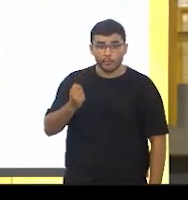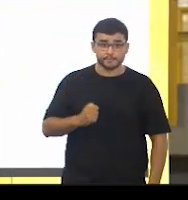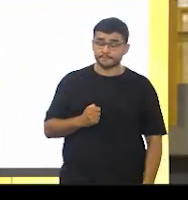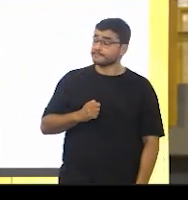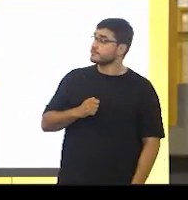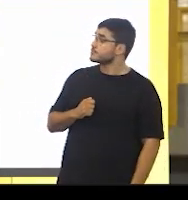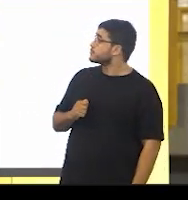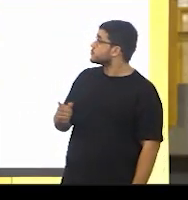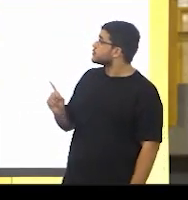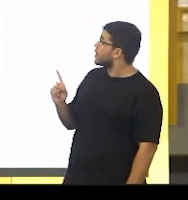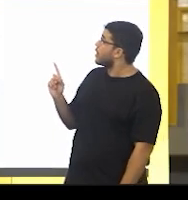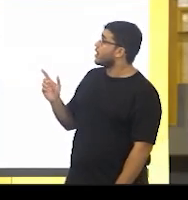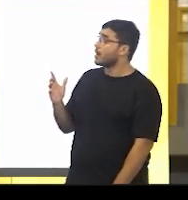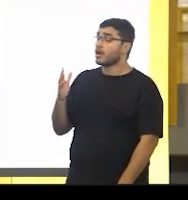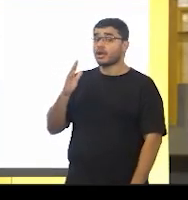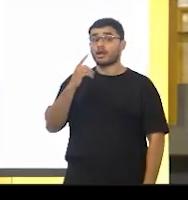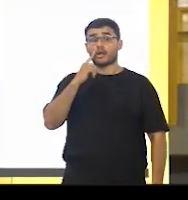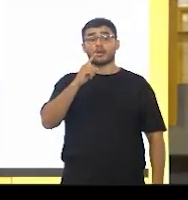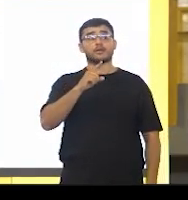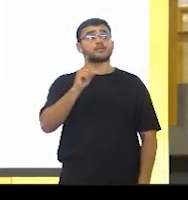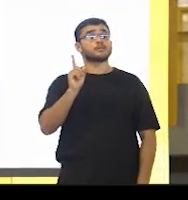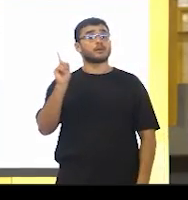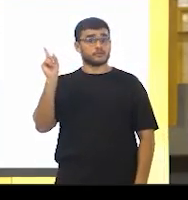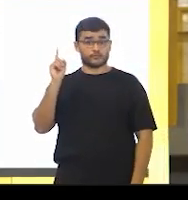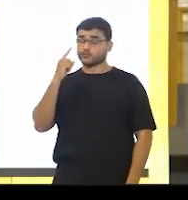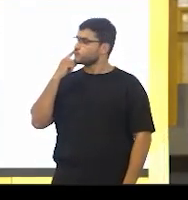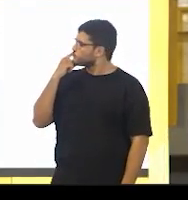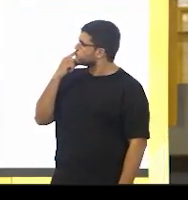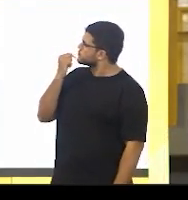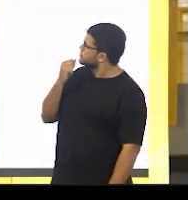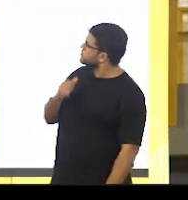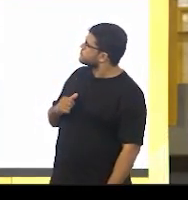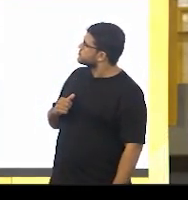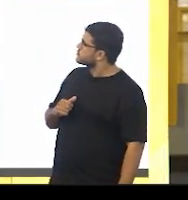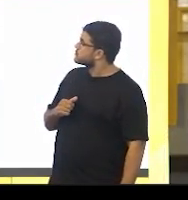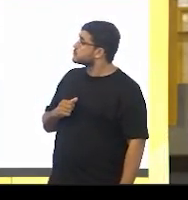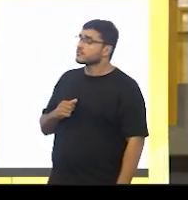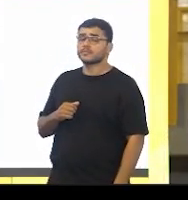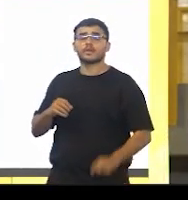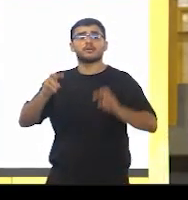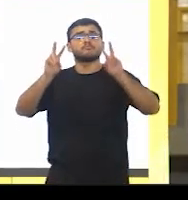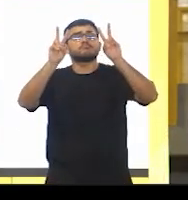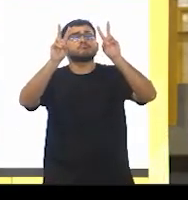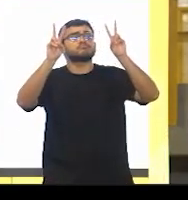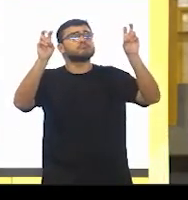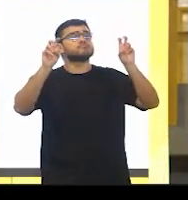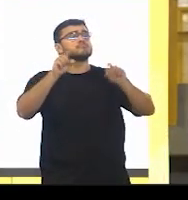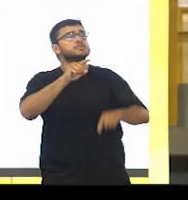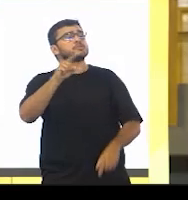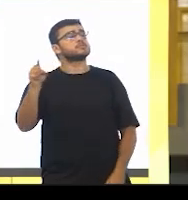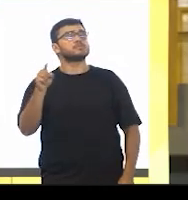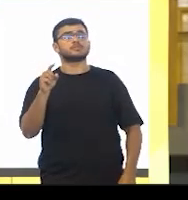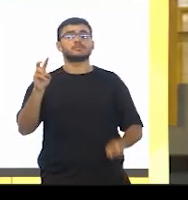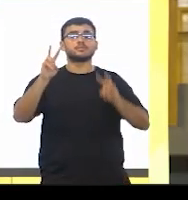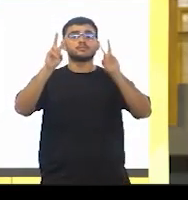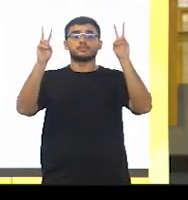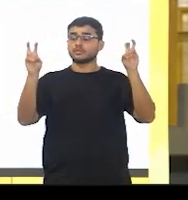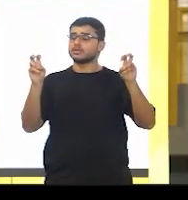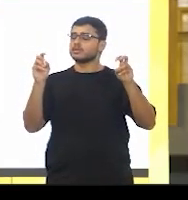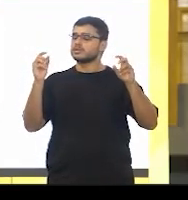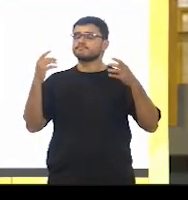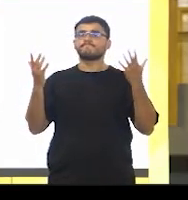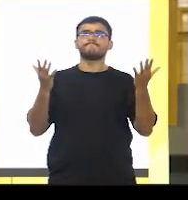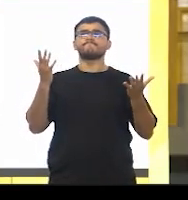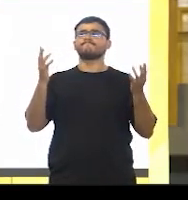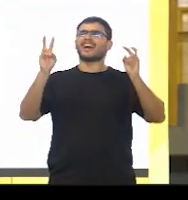Jejazinhos, me diga, lendo essa habilidade, um assunto que cai dentro dessa